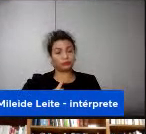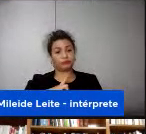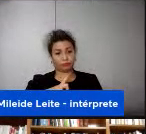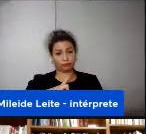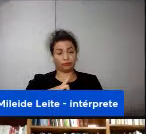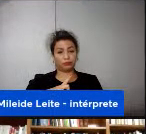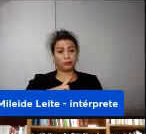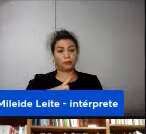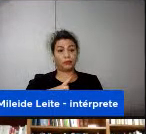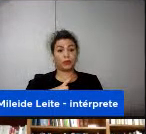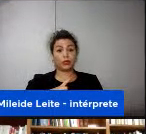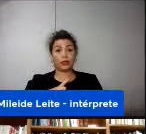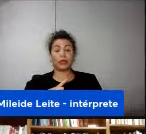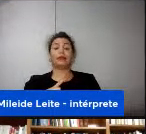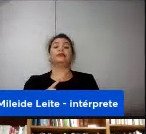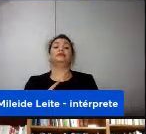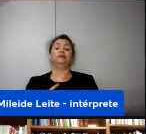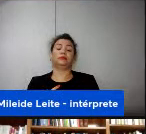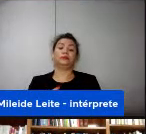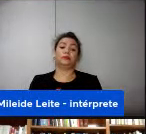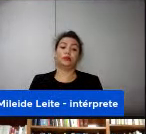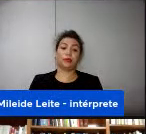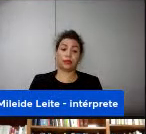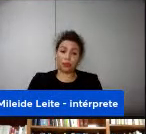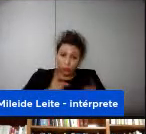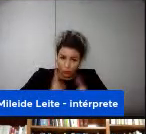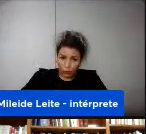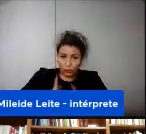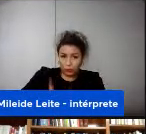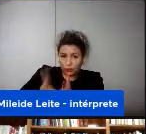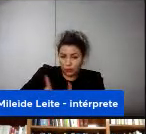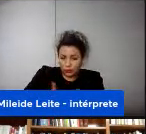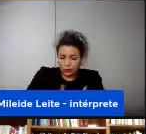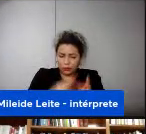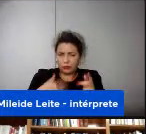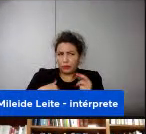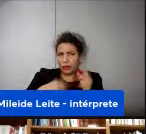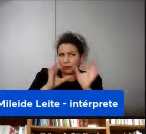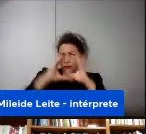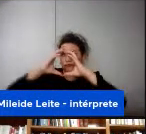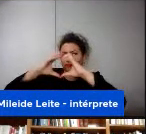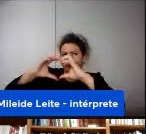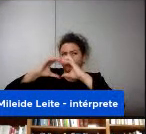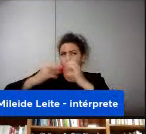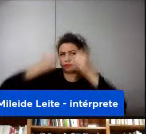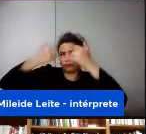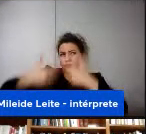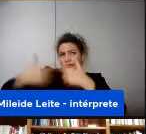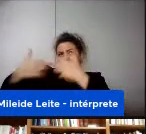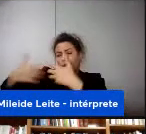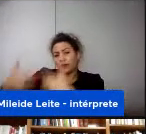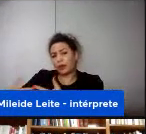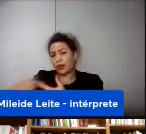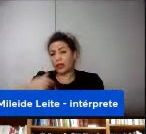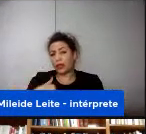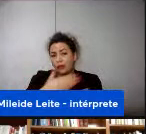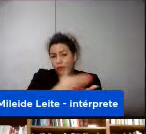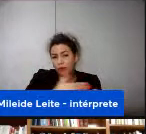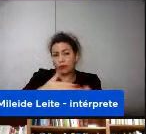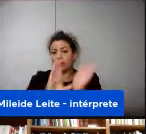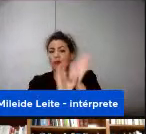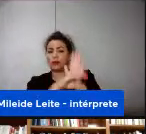Né? E dentro dessa, seguindo, né, nessa minha lógica de raciocínio, que eu vou introduzir um